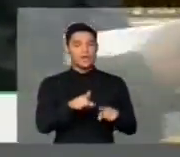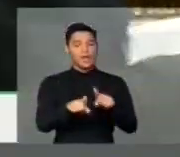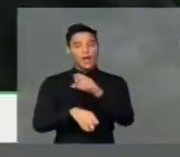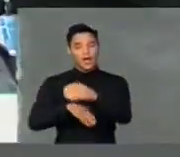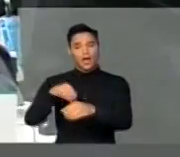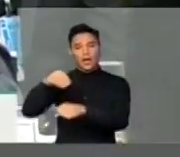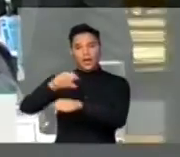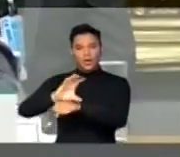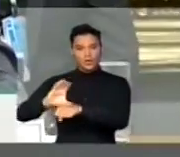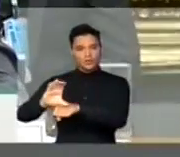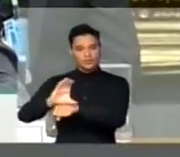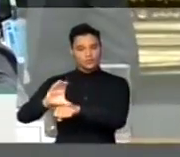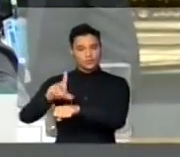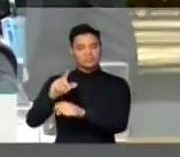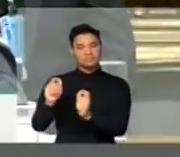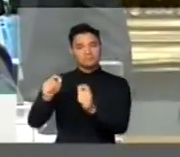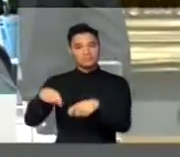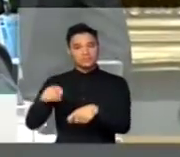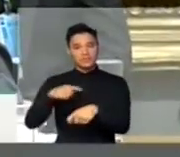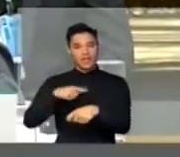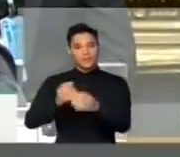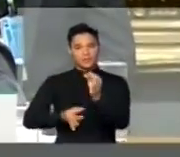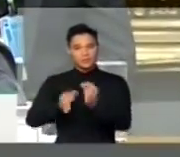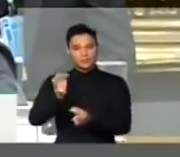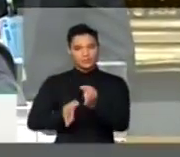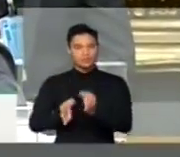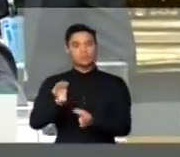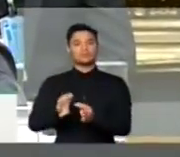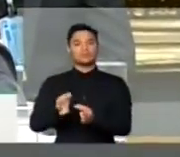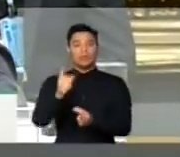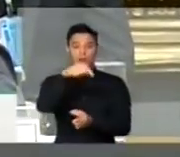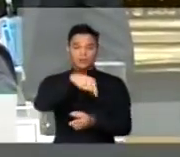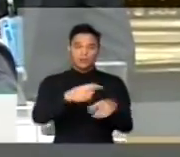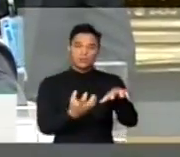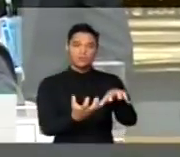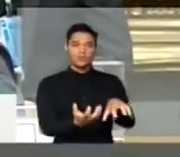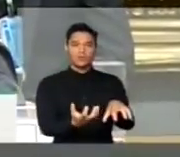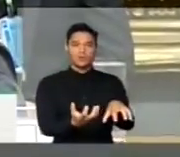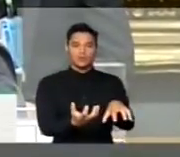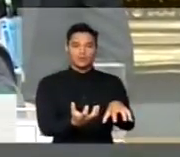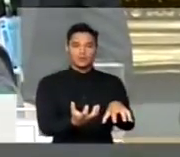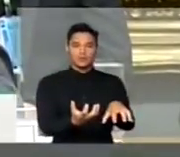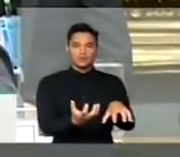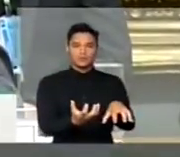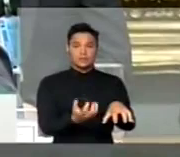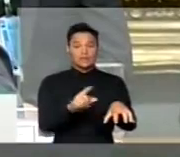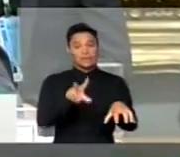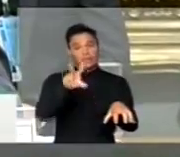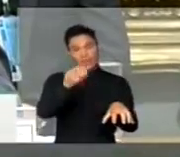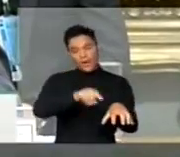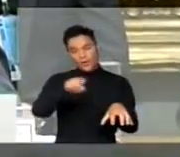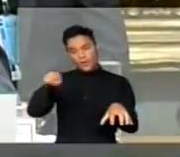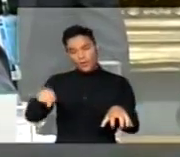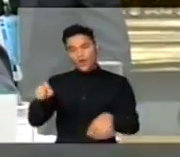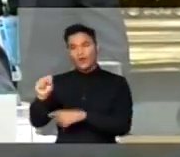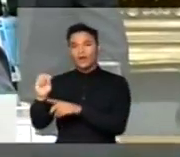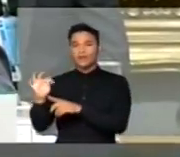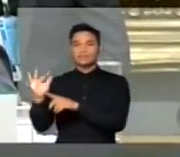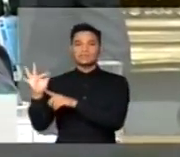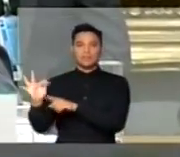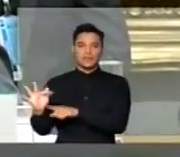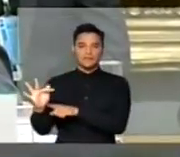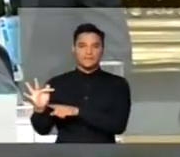ter entregue o julgamento às casas do Congresso Nacional e não a um tribunal do Poder